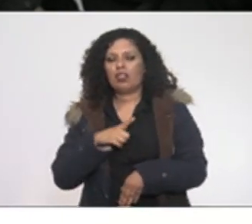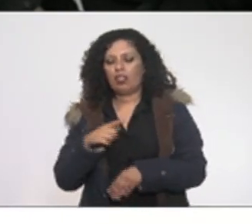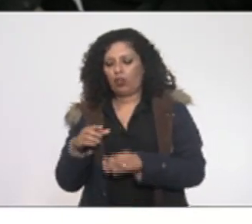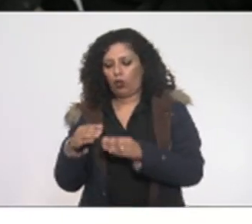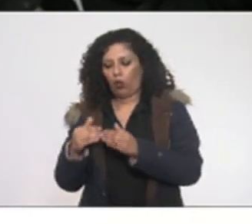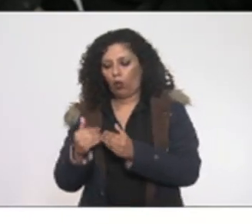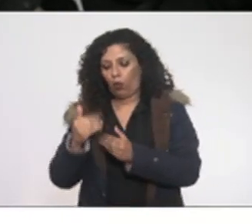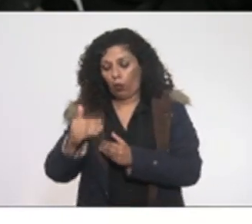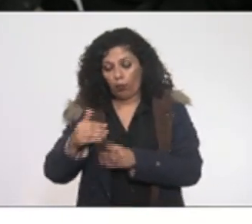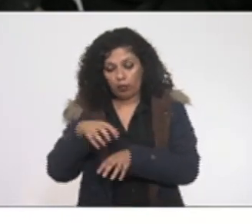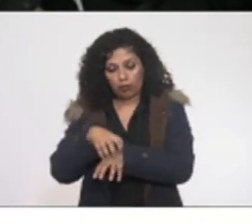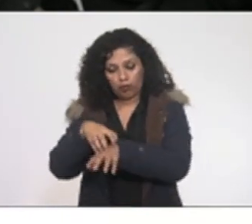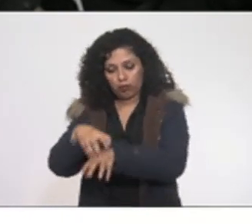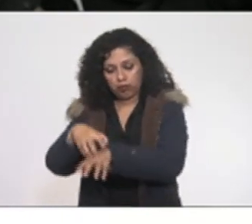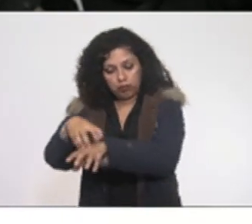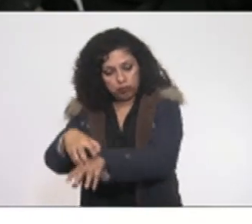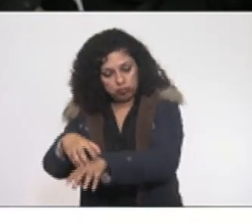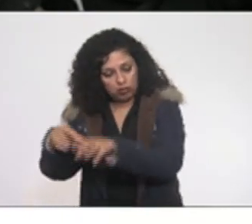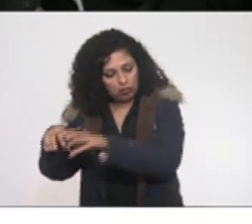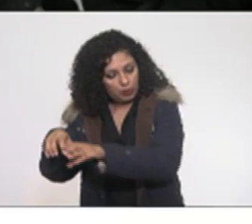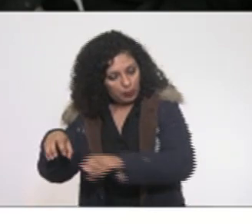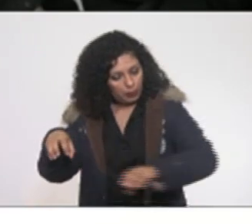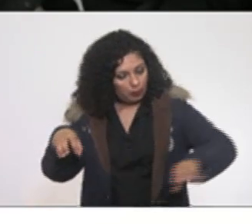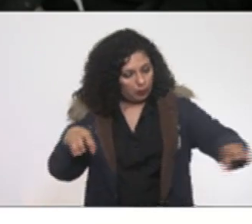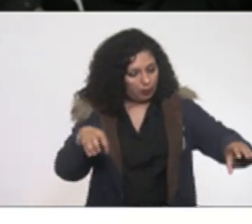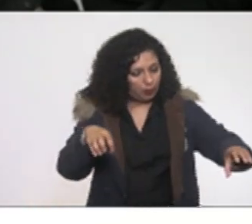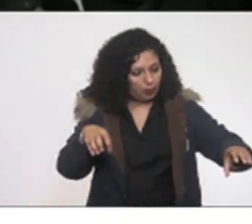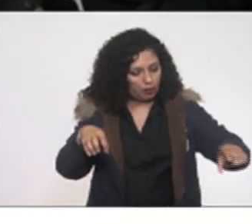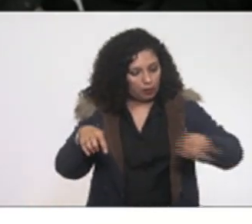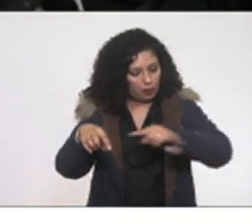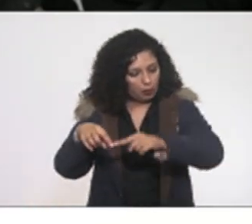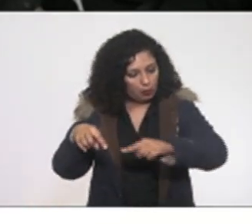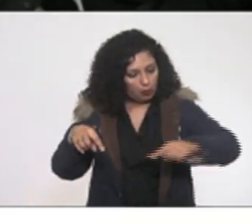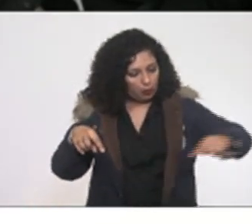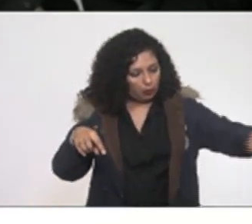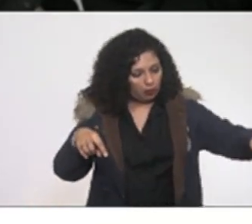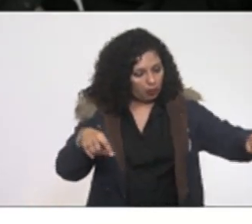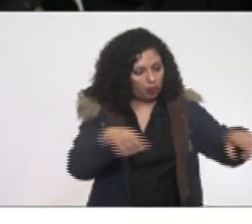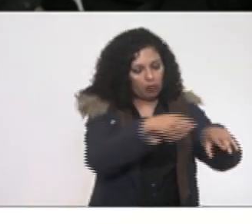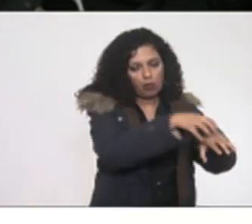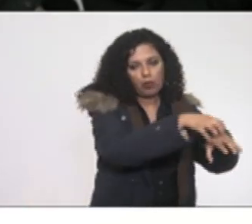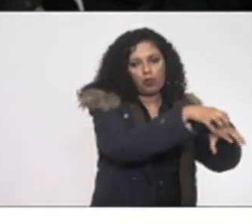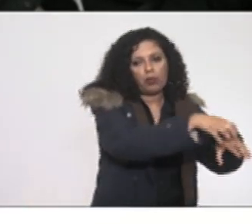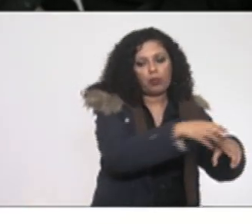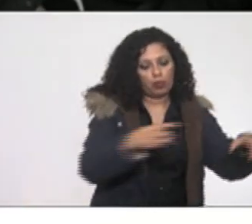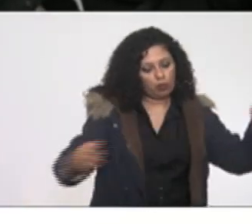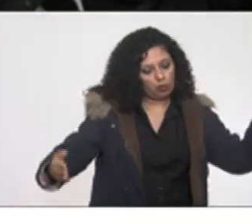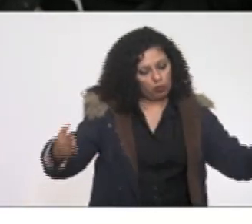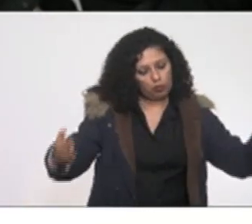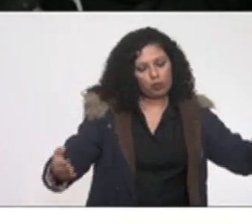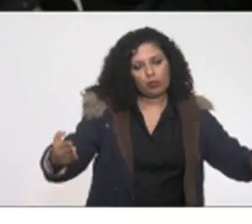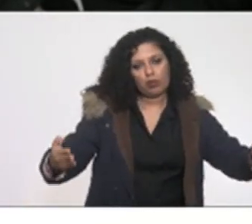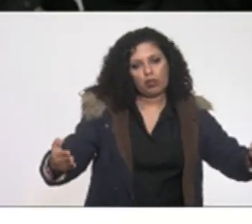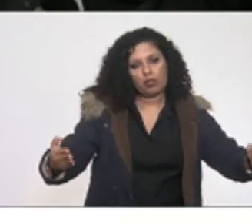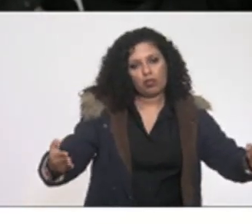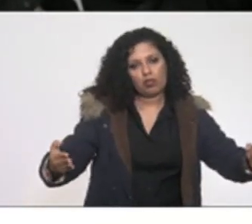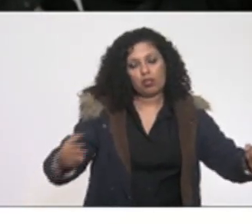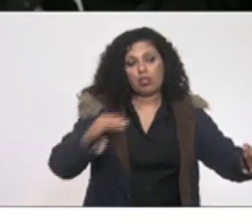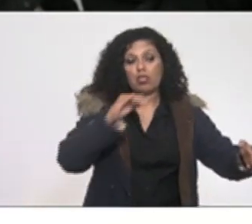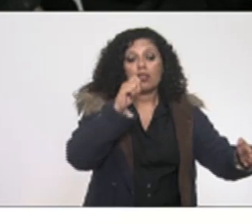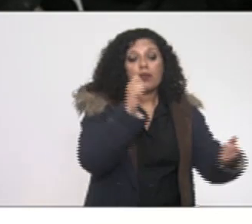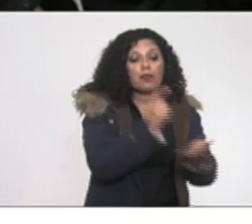fim do serviço de transporte, né, onde tem o ponto de recebimento, a injeção do gás no gasoduto e a saída no mesmo município, aí